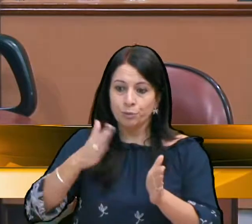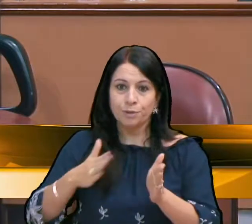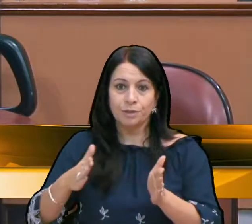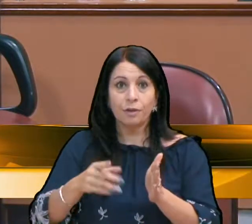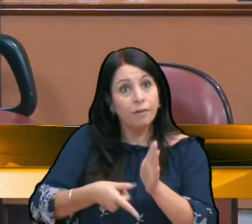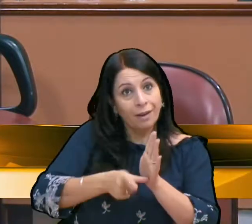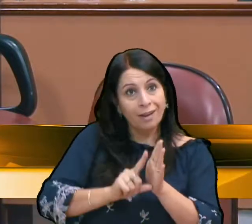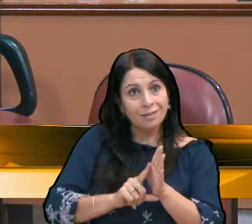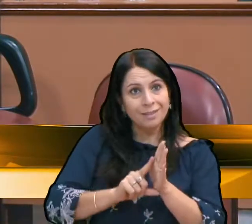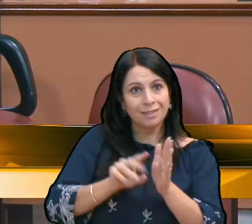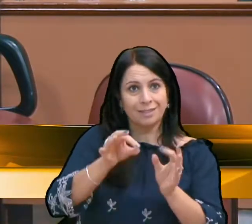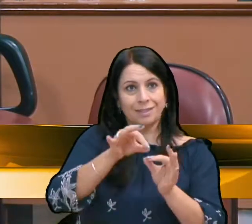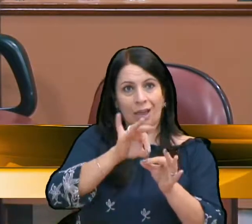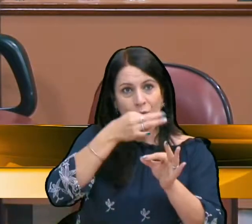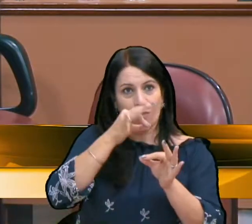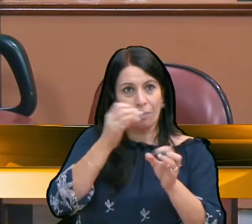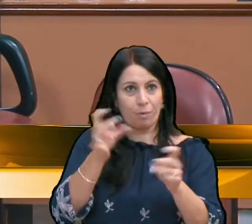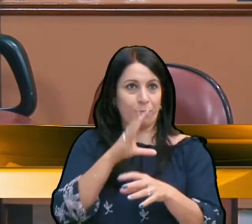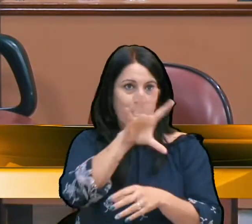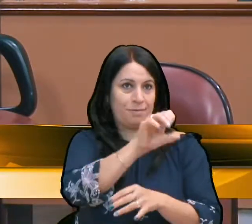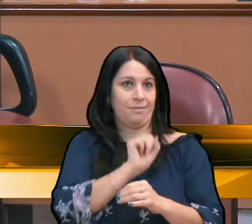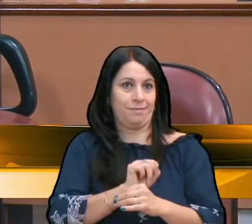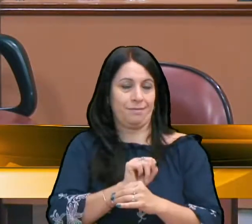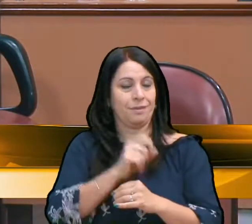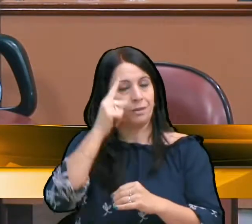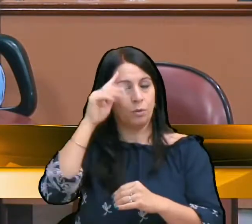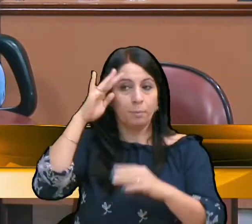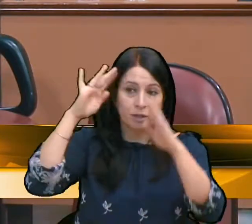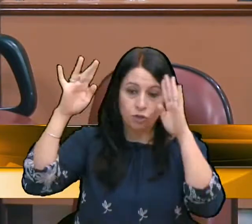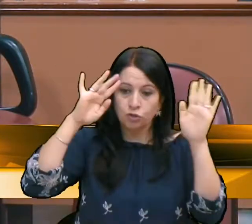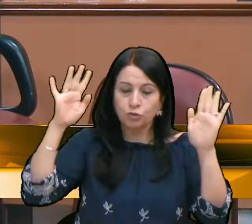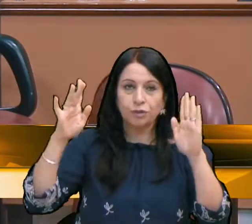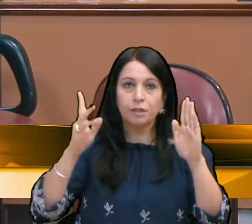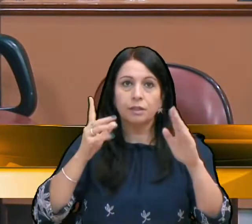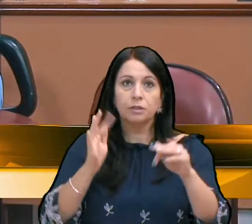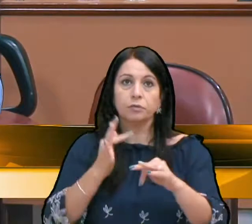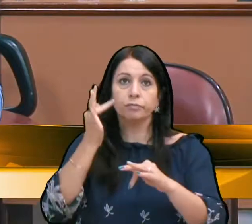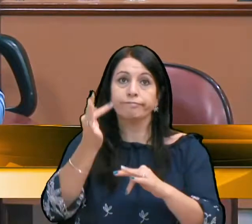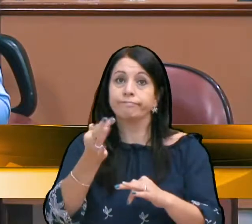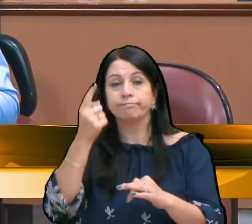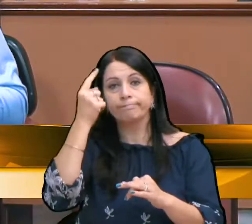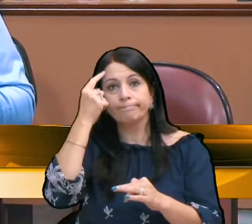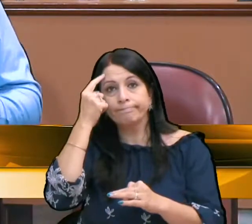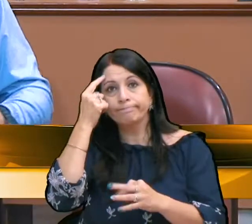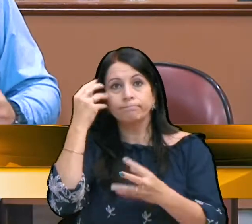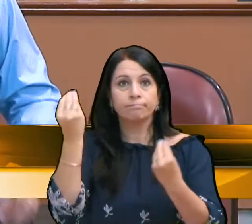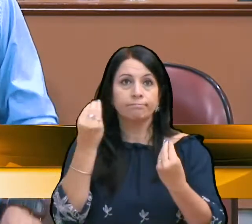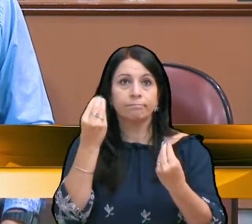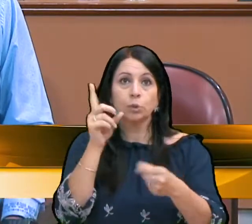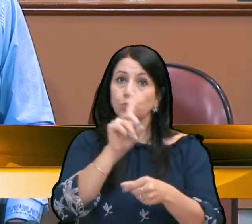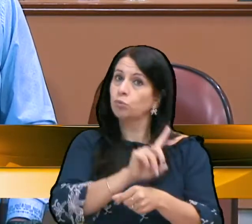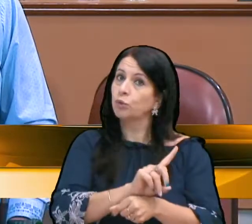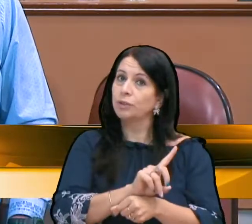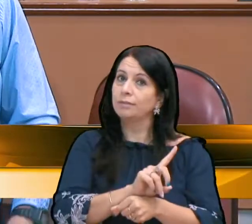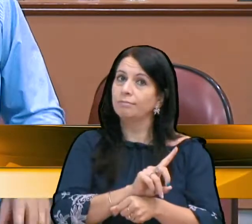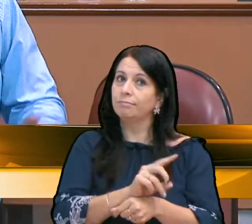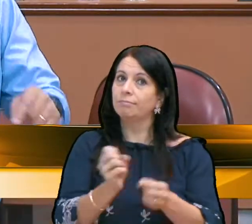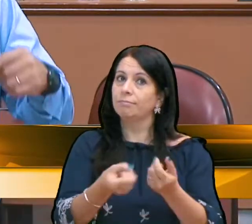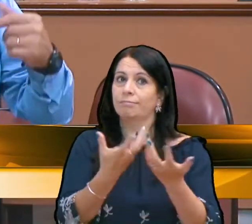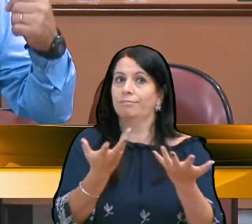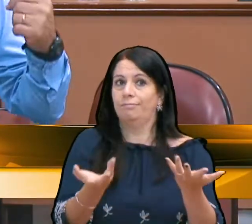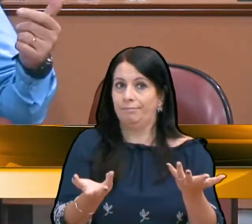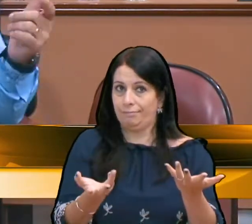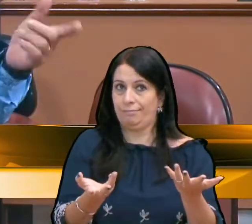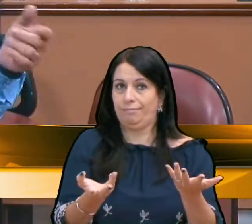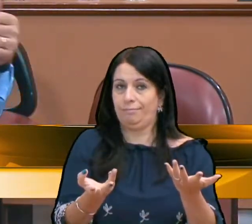antes. Imaginem, ali na frente vão ter que ser repensadas as datas, porque